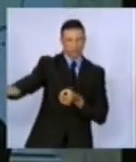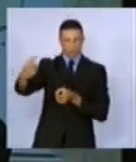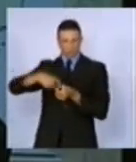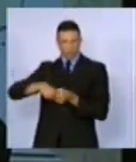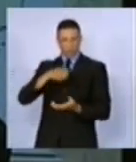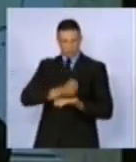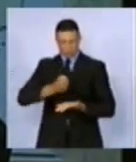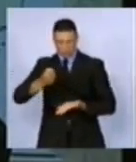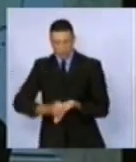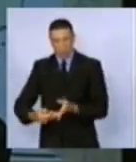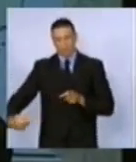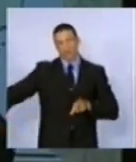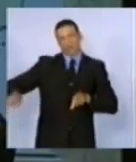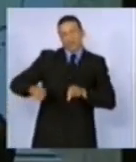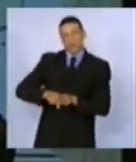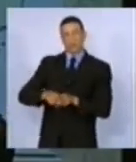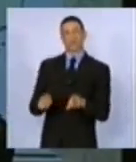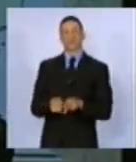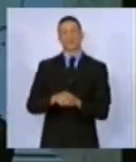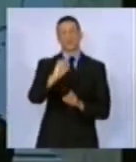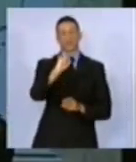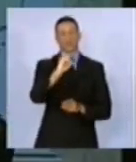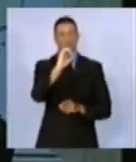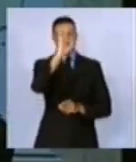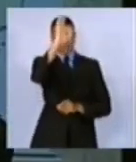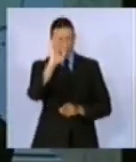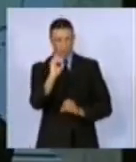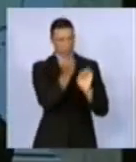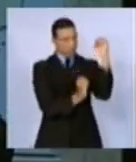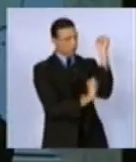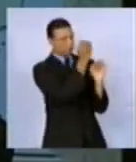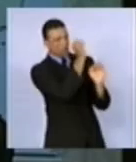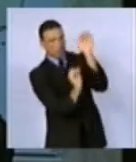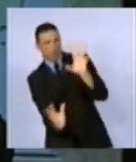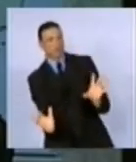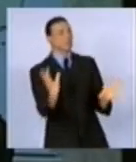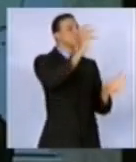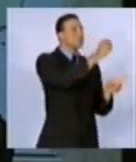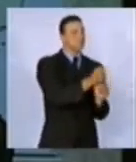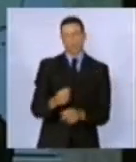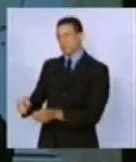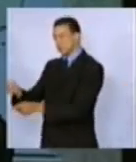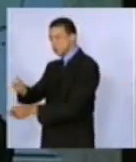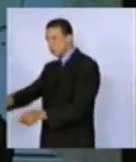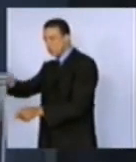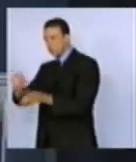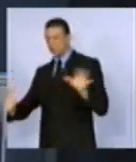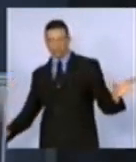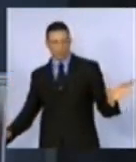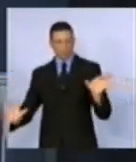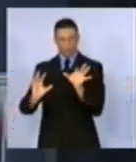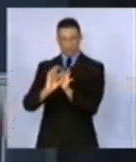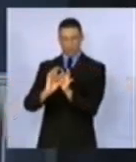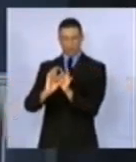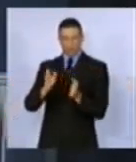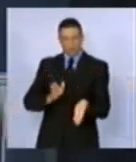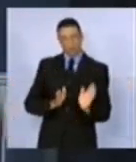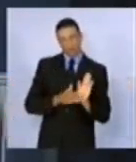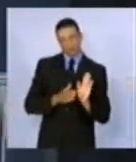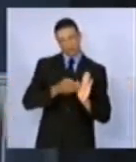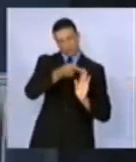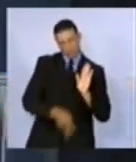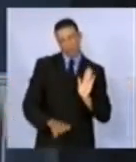protocolo são mais de 80% das usinas e das associações de fornecedores que são signatárias e